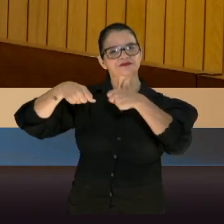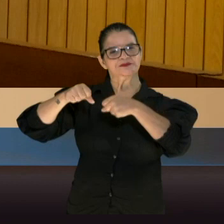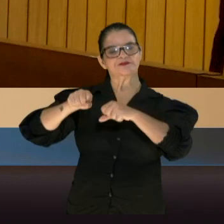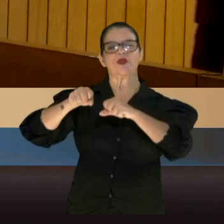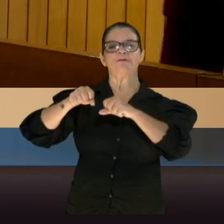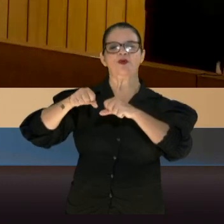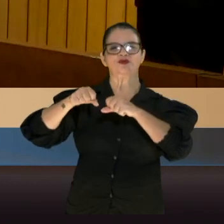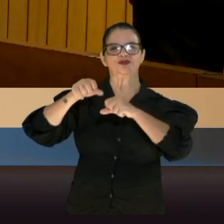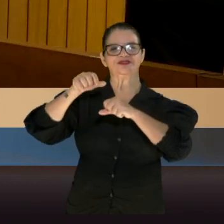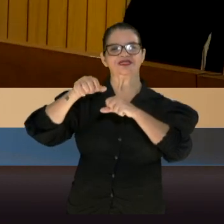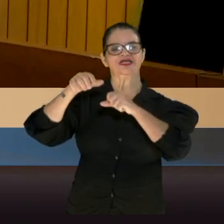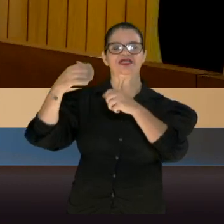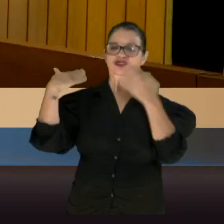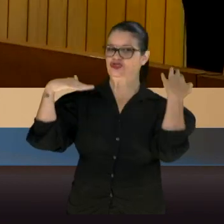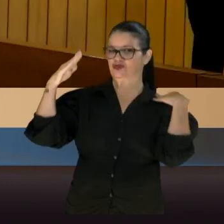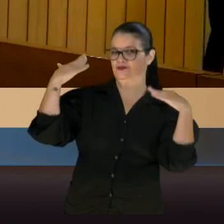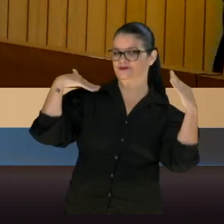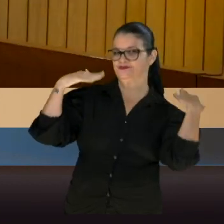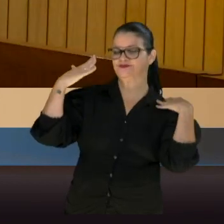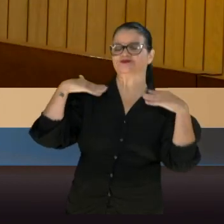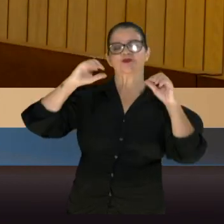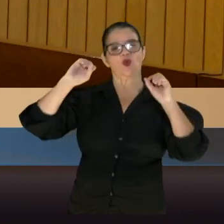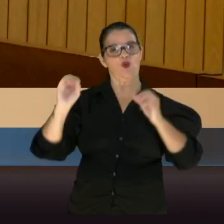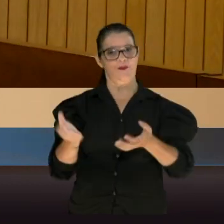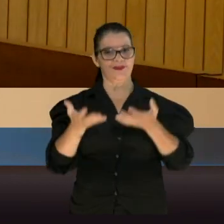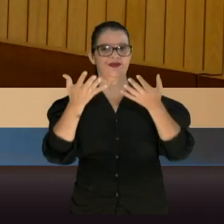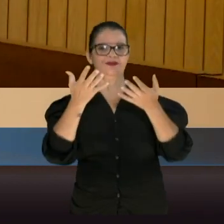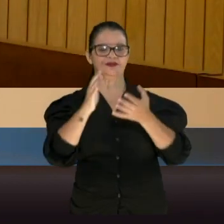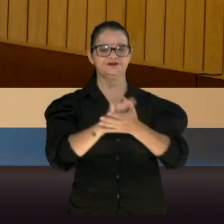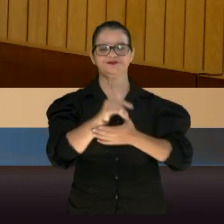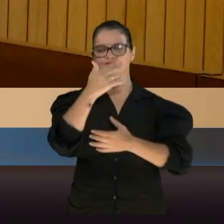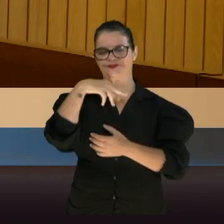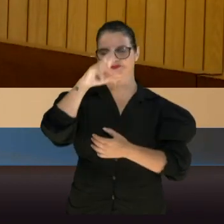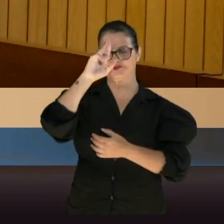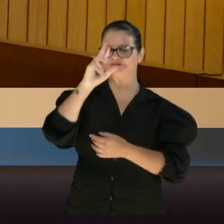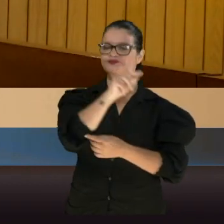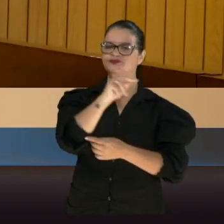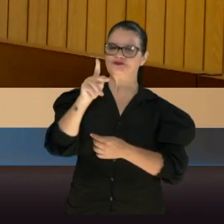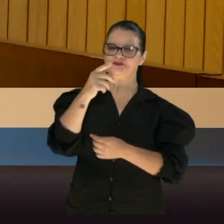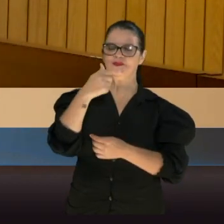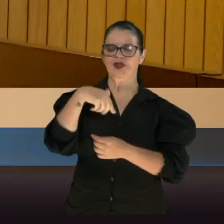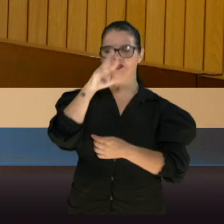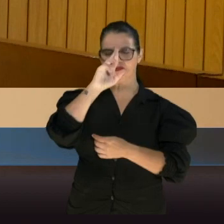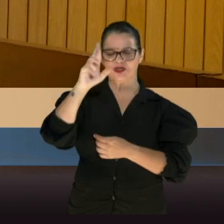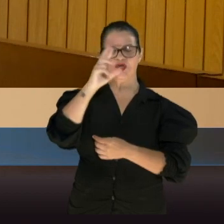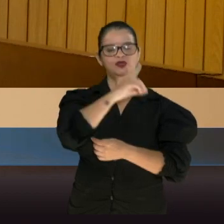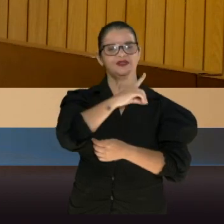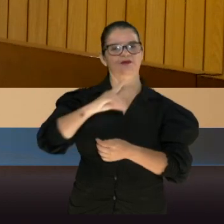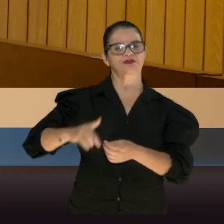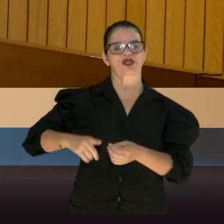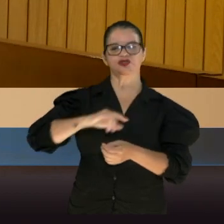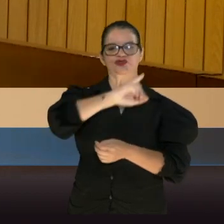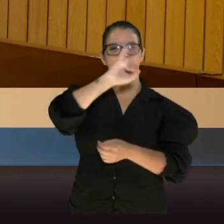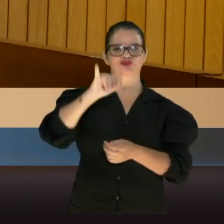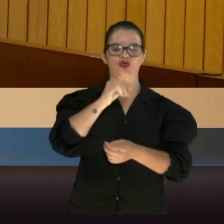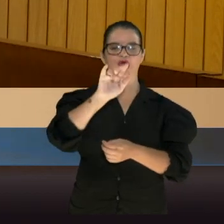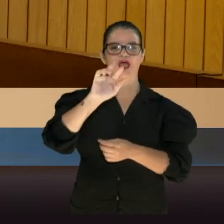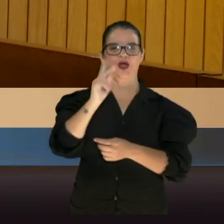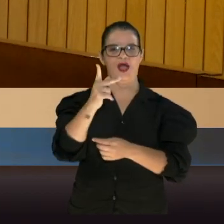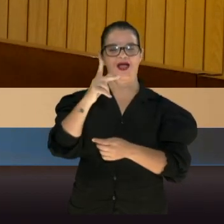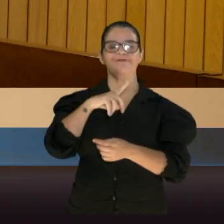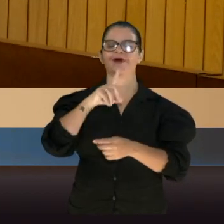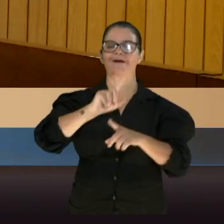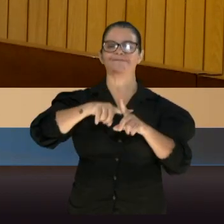né? E comemorando, senhor presidente, senhor deputado, Joel da Arpa, mais